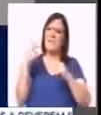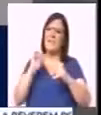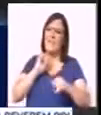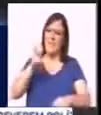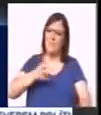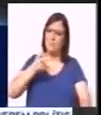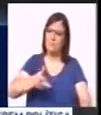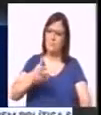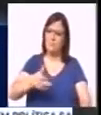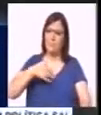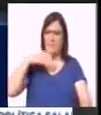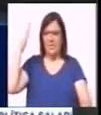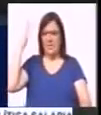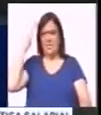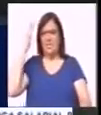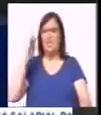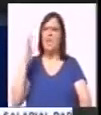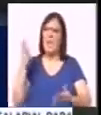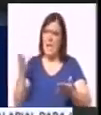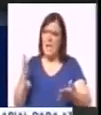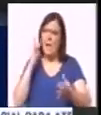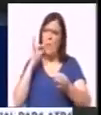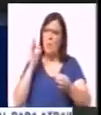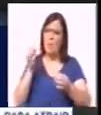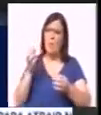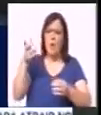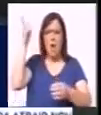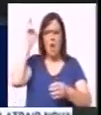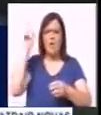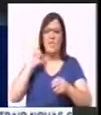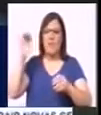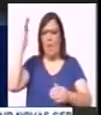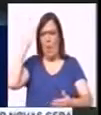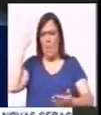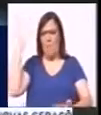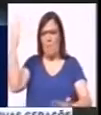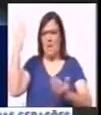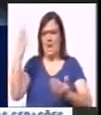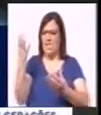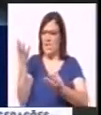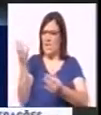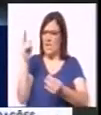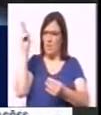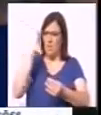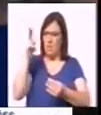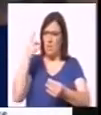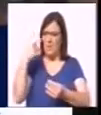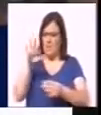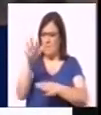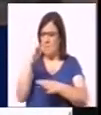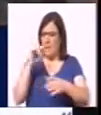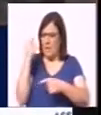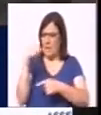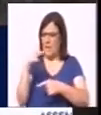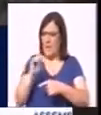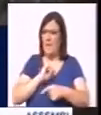percurso, achei-me uma obra que se adequava a um contexto de homenagem a um artista tão brilhante e tão importante para a nossa cultura.